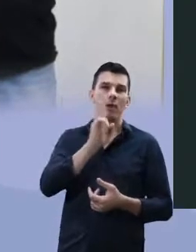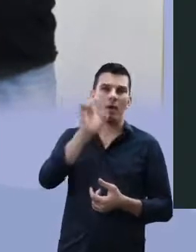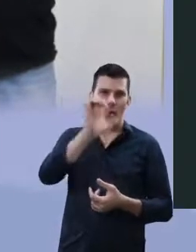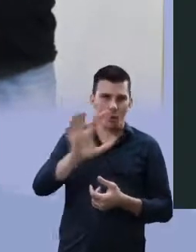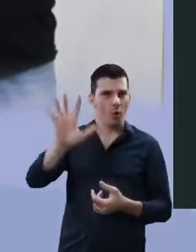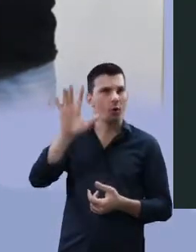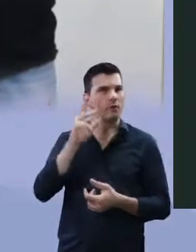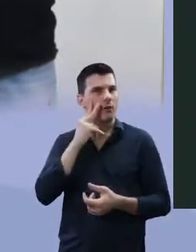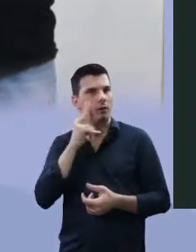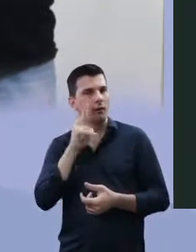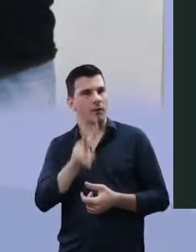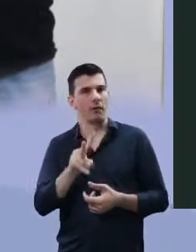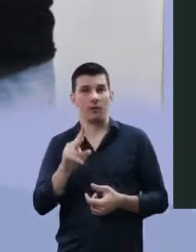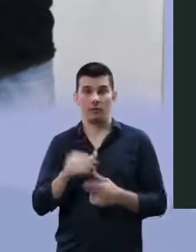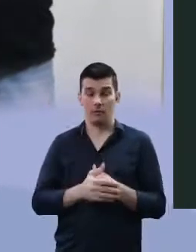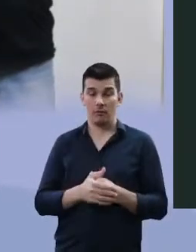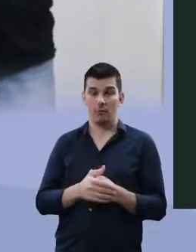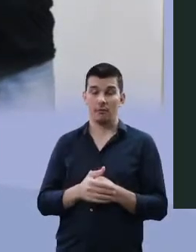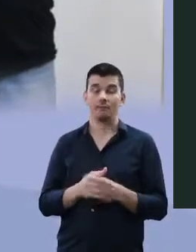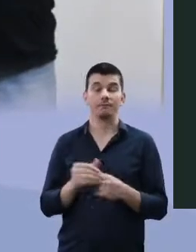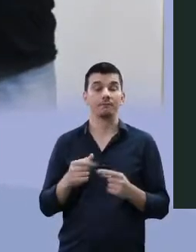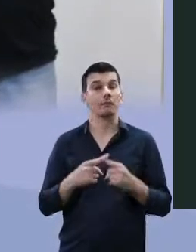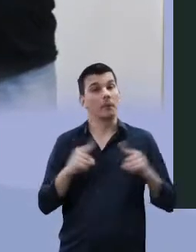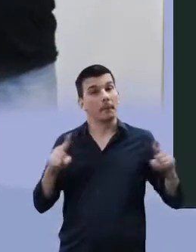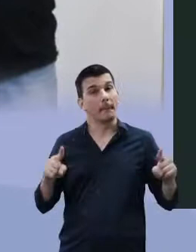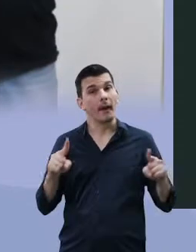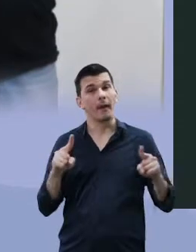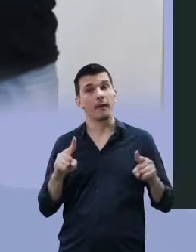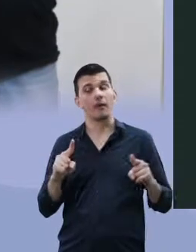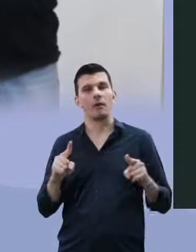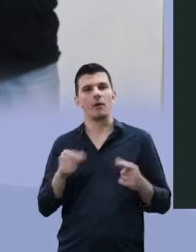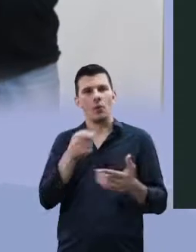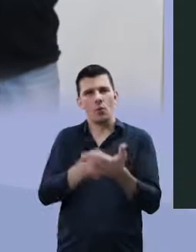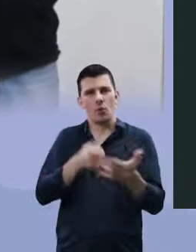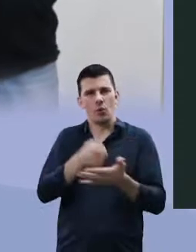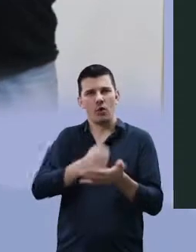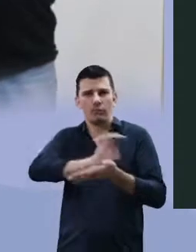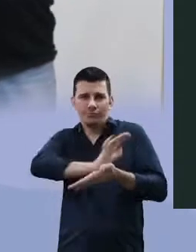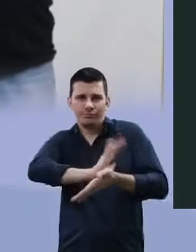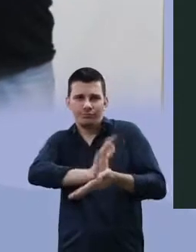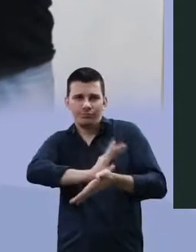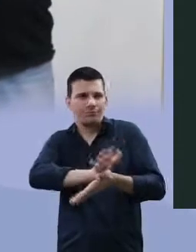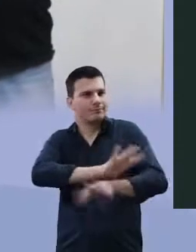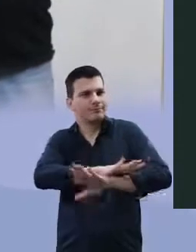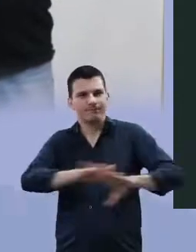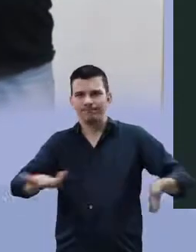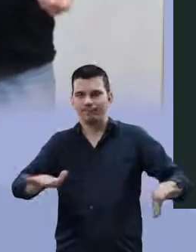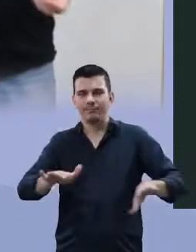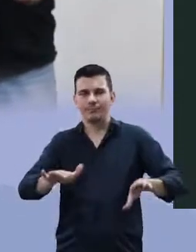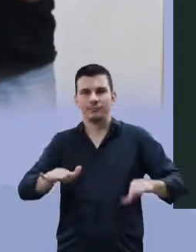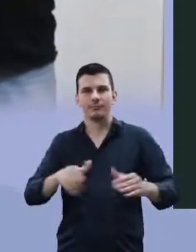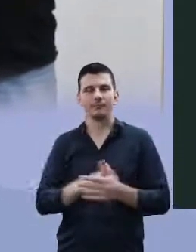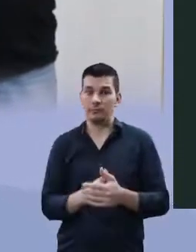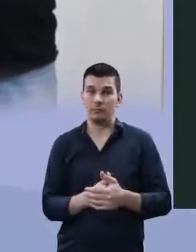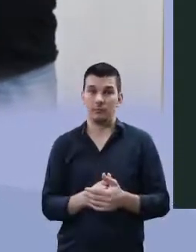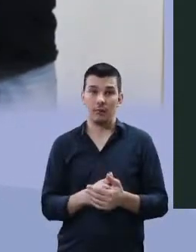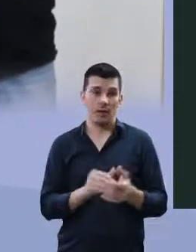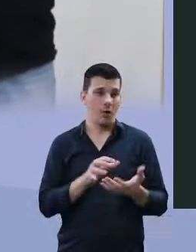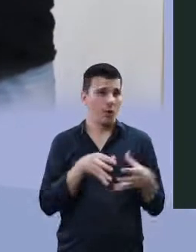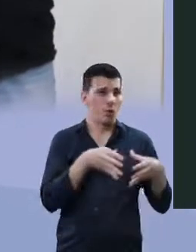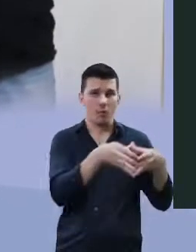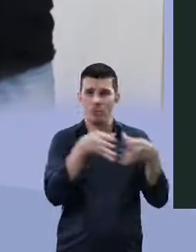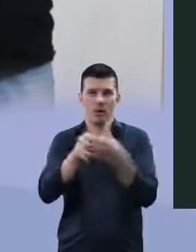na Europa Ocidental. A gente vê muito pouco disso no Brasil, mas uma luta efetivamente contra o racismo, que